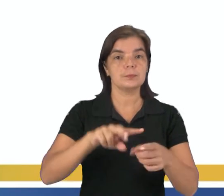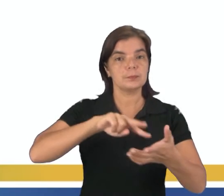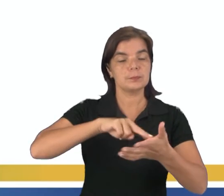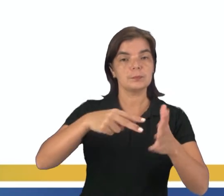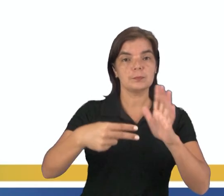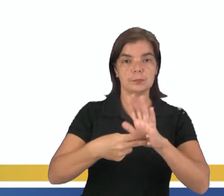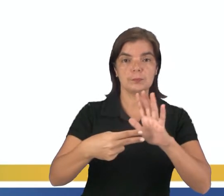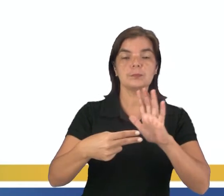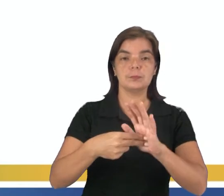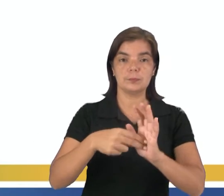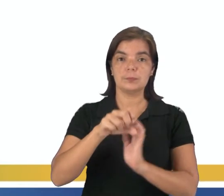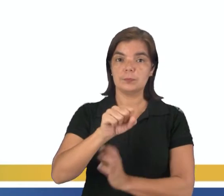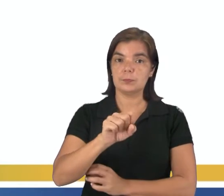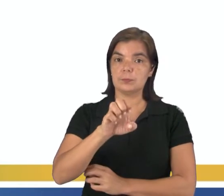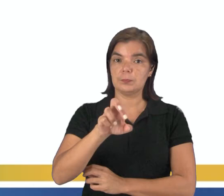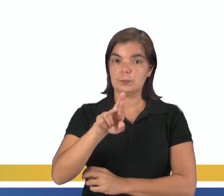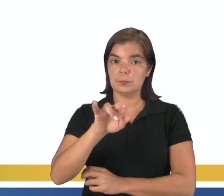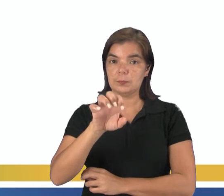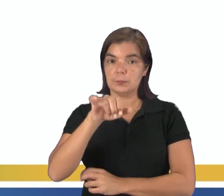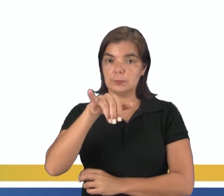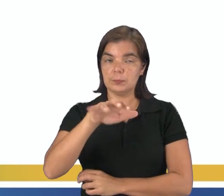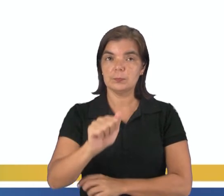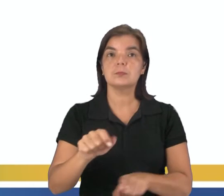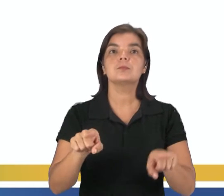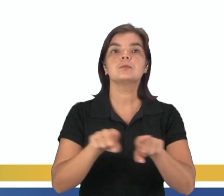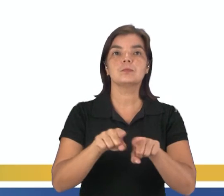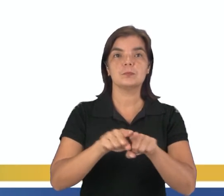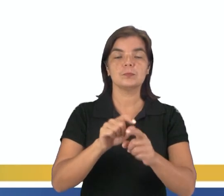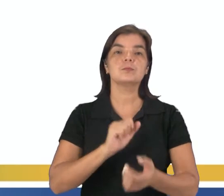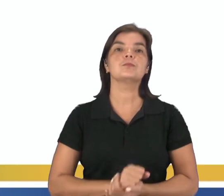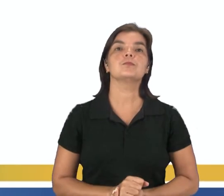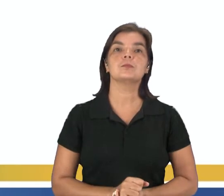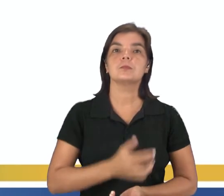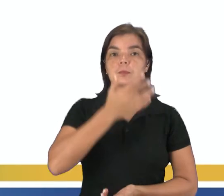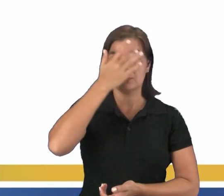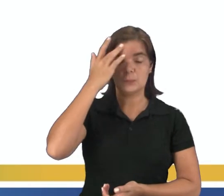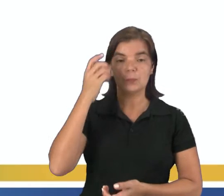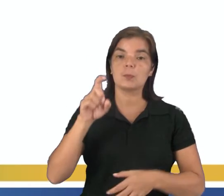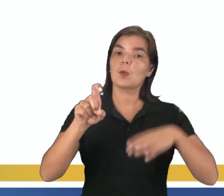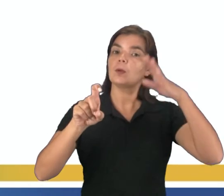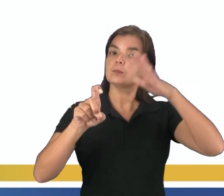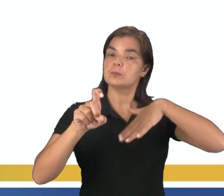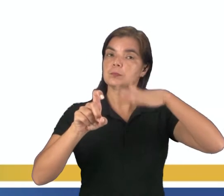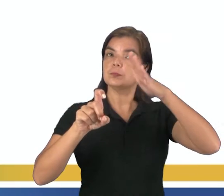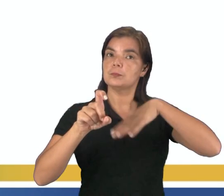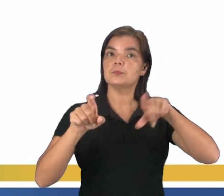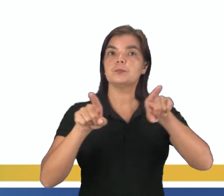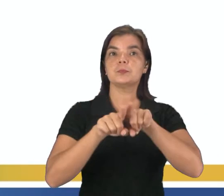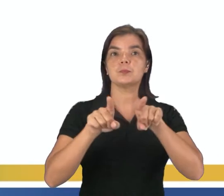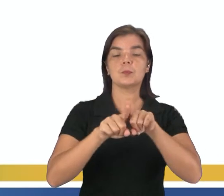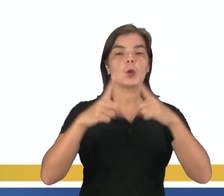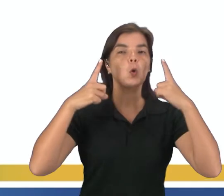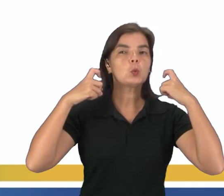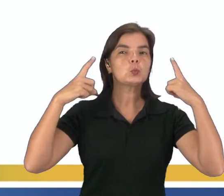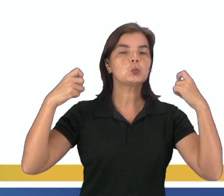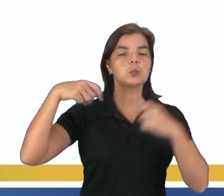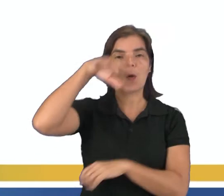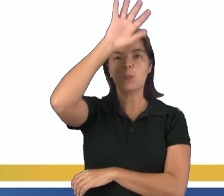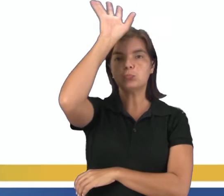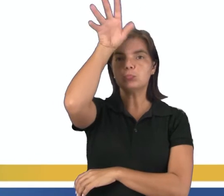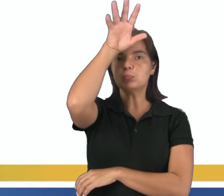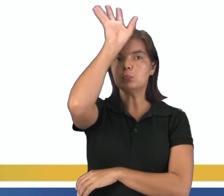nossa sereia do português, a sirena pode ser a criatura mitológica ou el sonido de